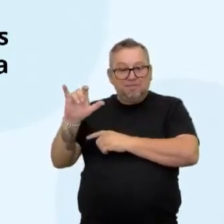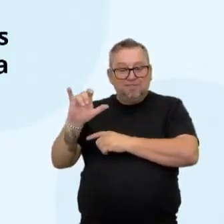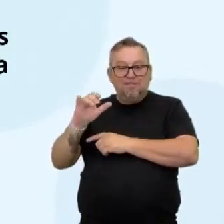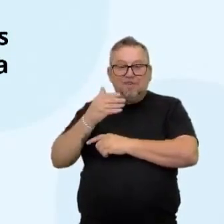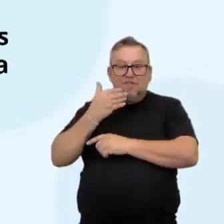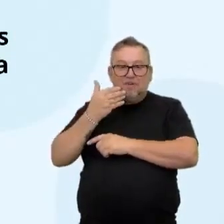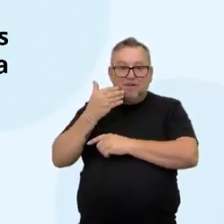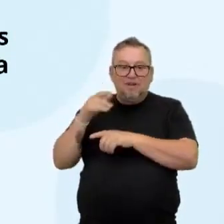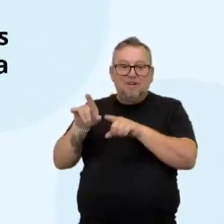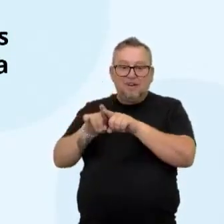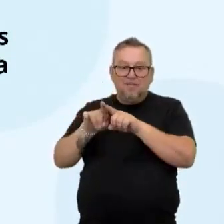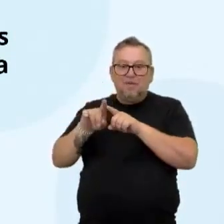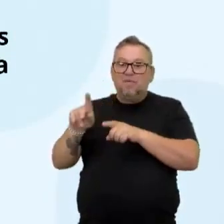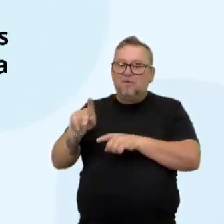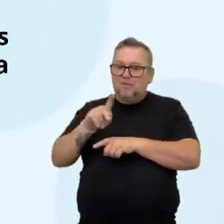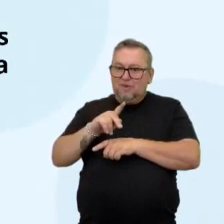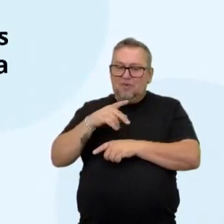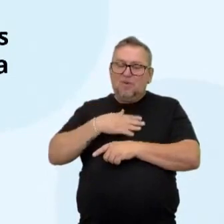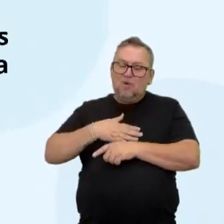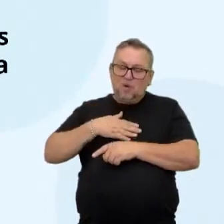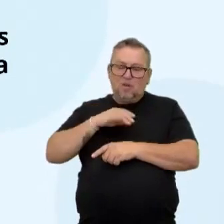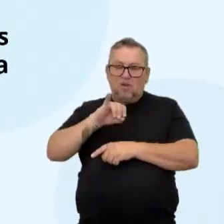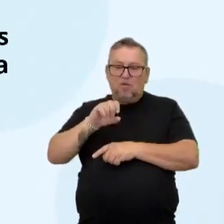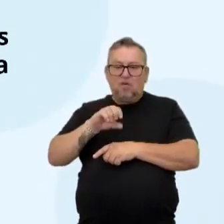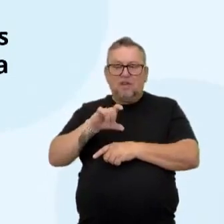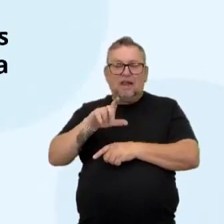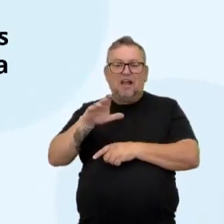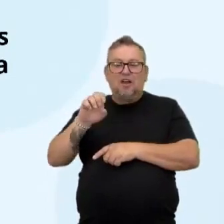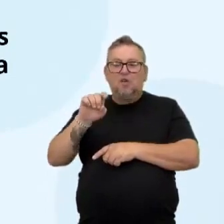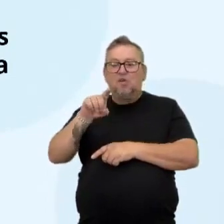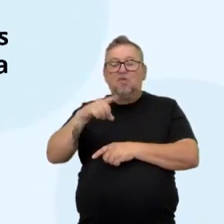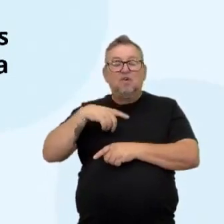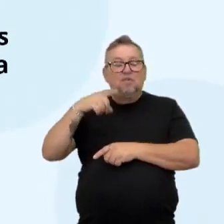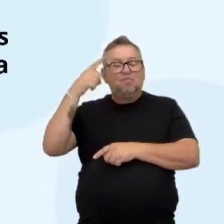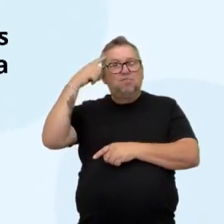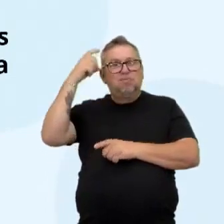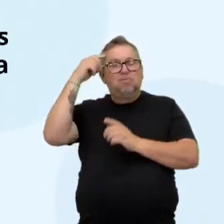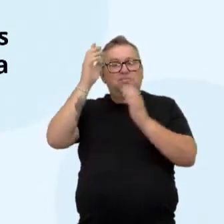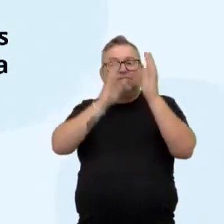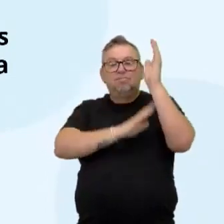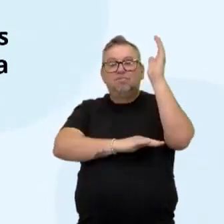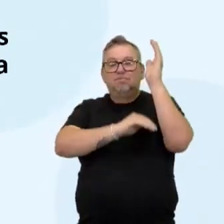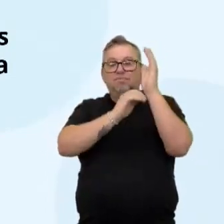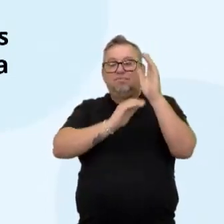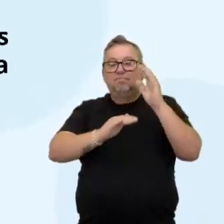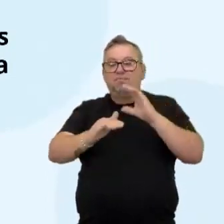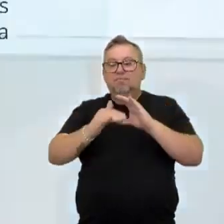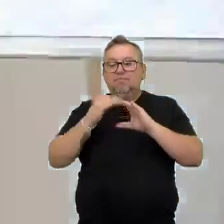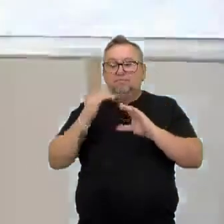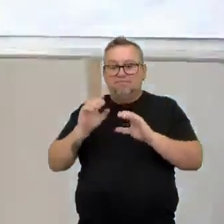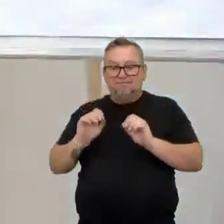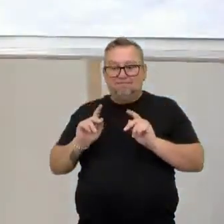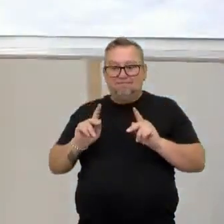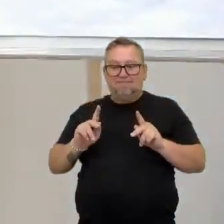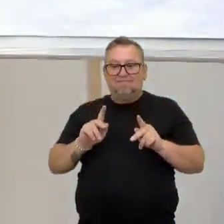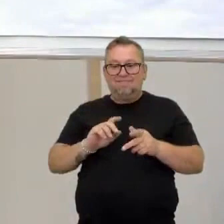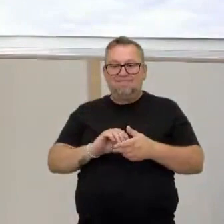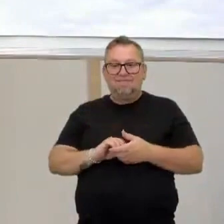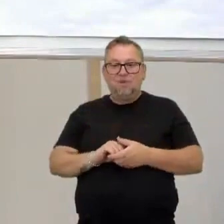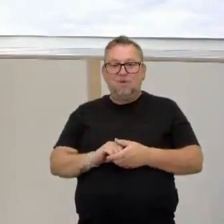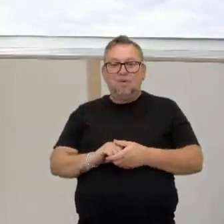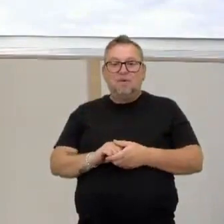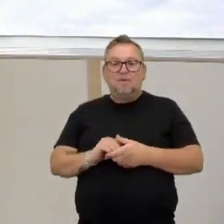E arte do professor também, do professor Jocélio. Aí você cria o lambe-lambe e manda pra gente, porque a gente adora receber o trabalho de vocês.